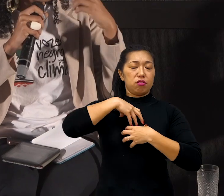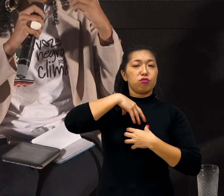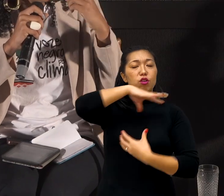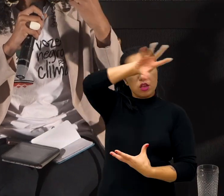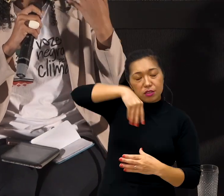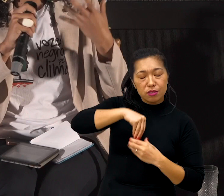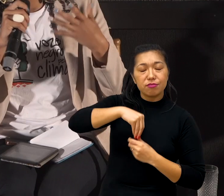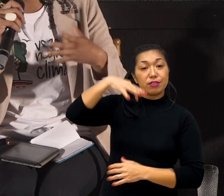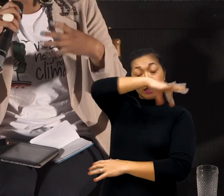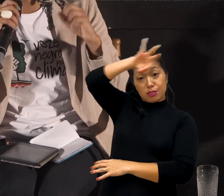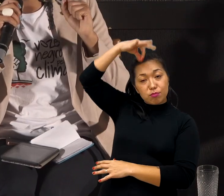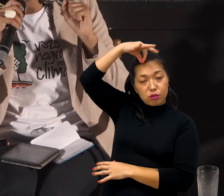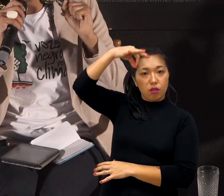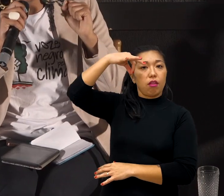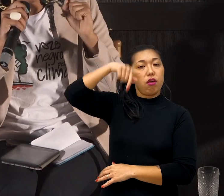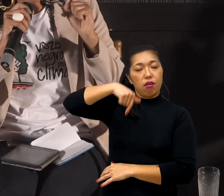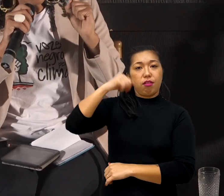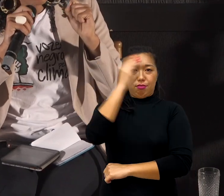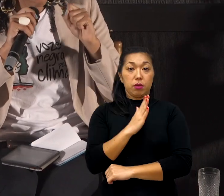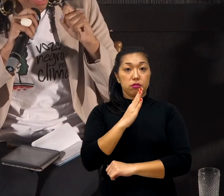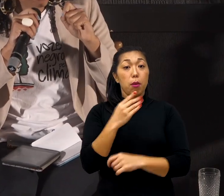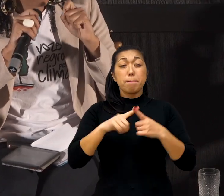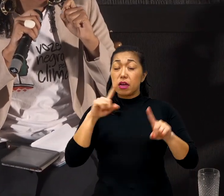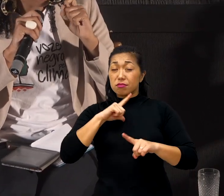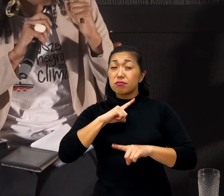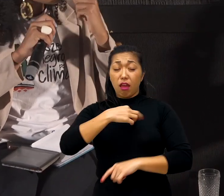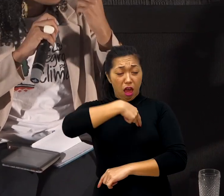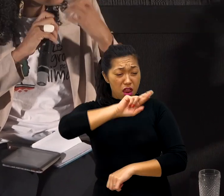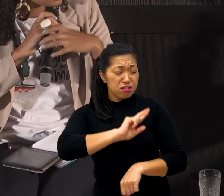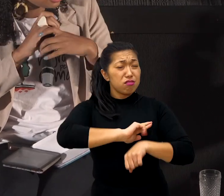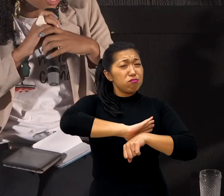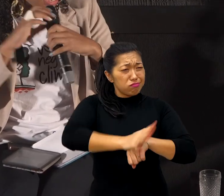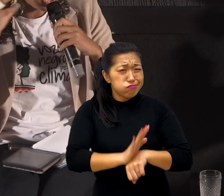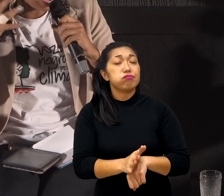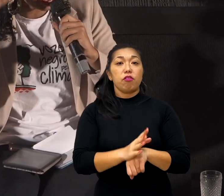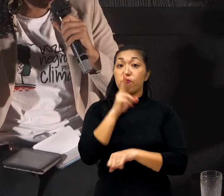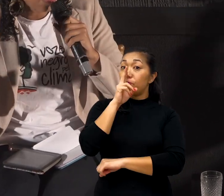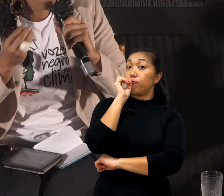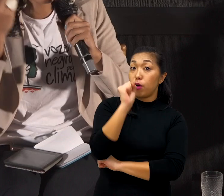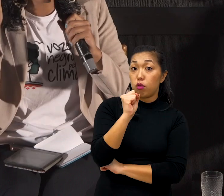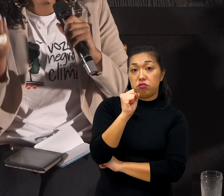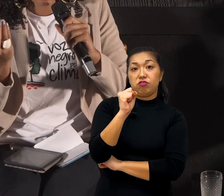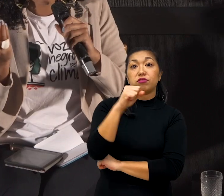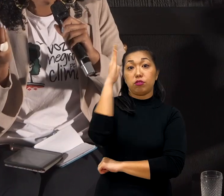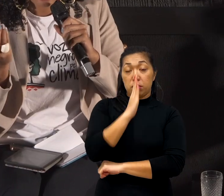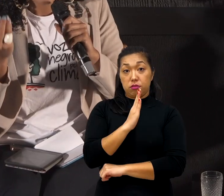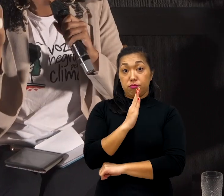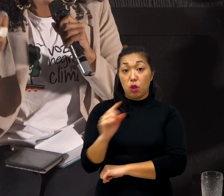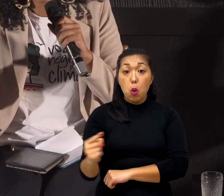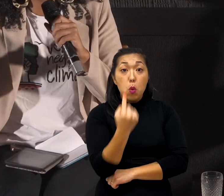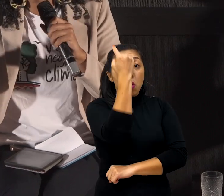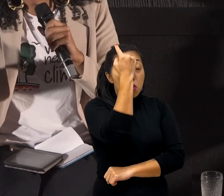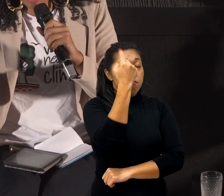gente é atravessado por um racismo religioso muito severo, onde uma religião,